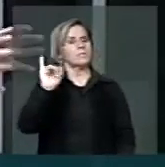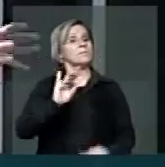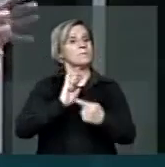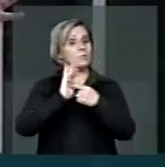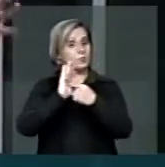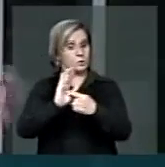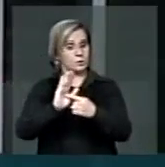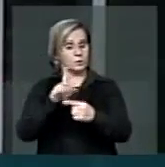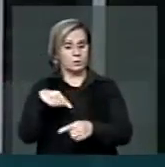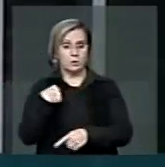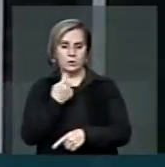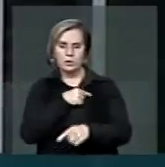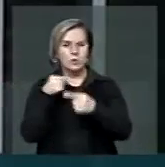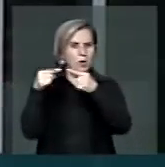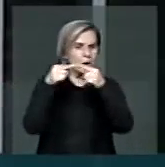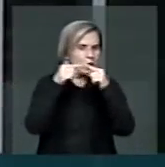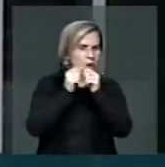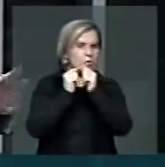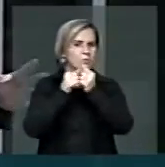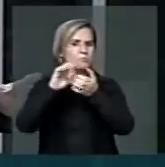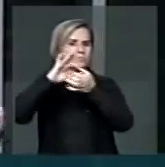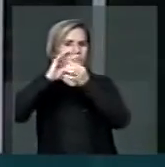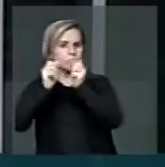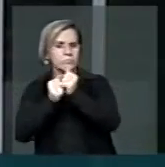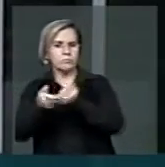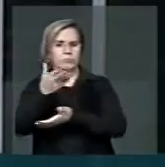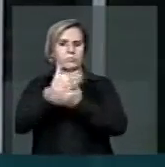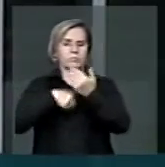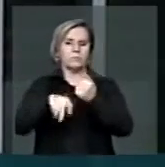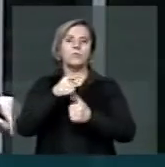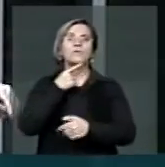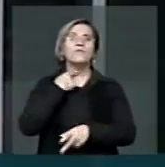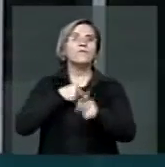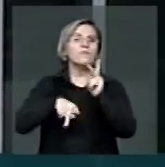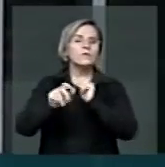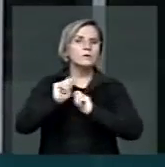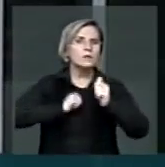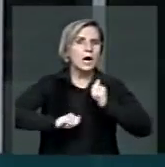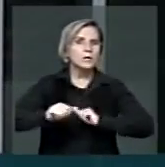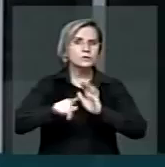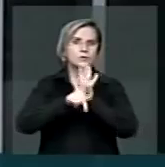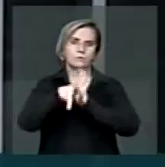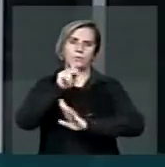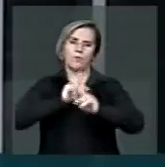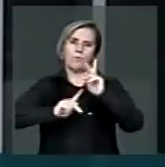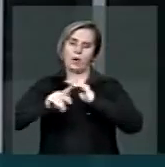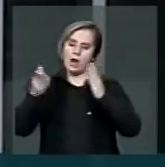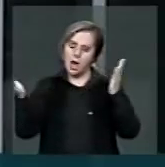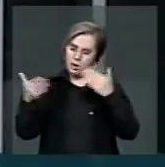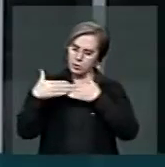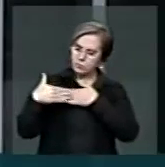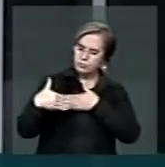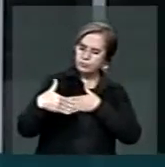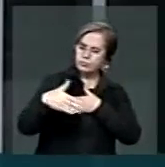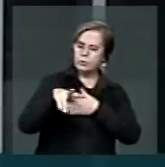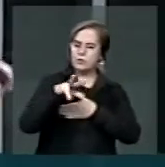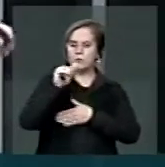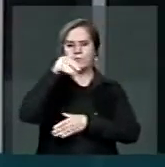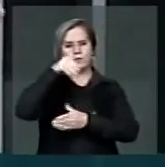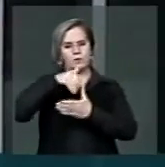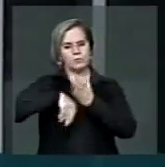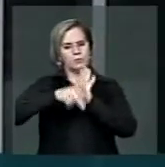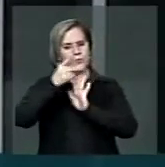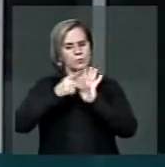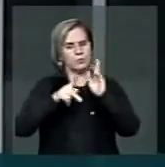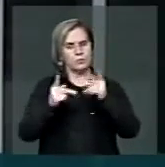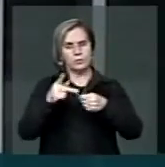que estamos em perfeita sintonia com os anseios populares. Iremos votar, nos próximos dias, projetos como, por exemplo,